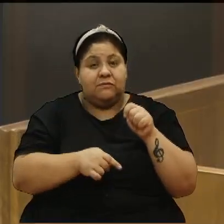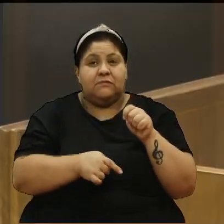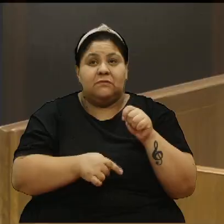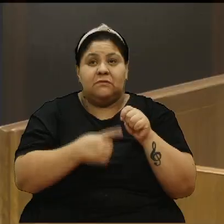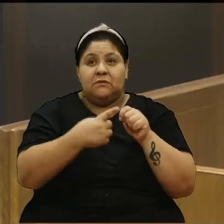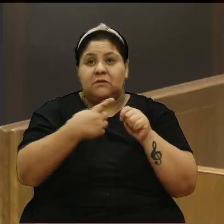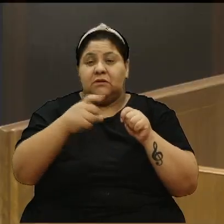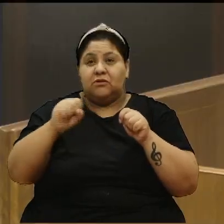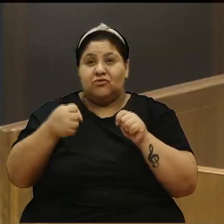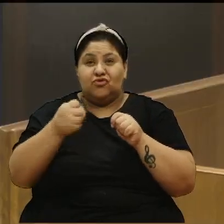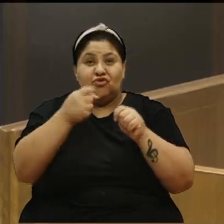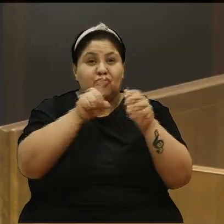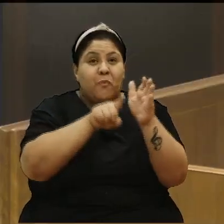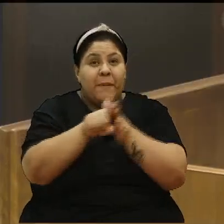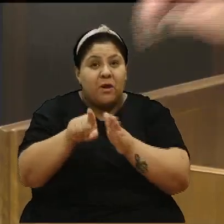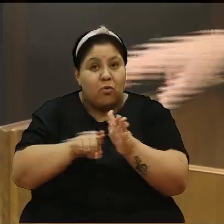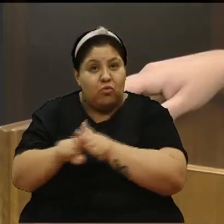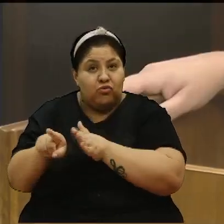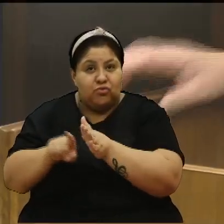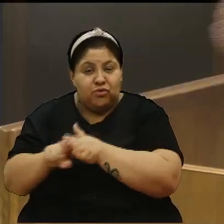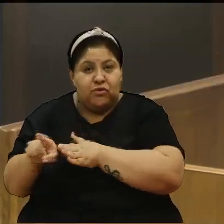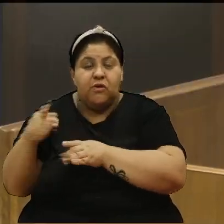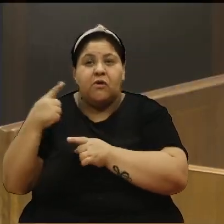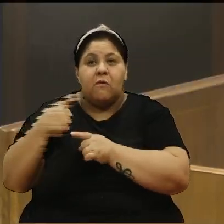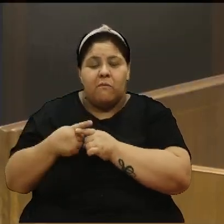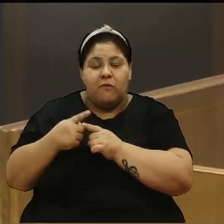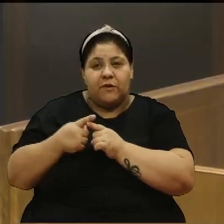18 questionamentos, porque a gente